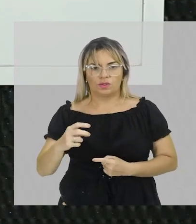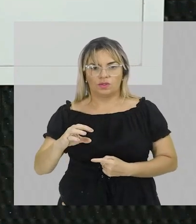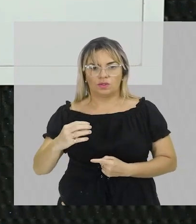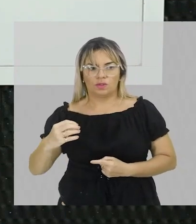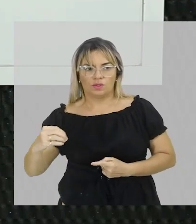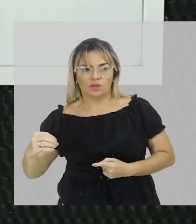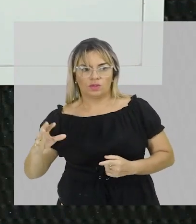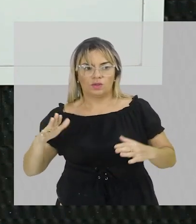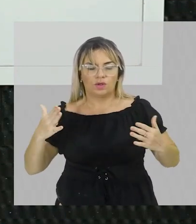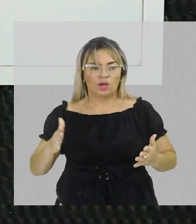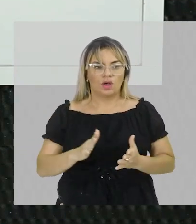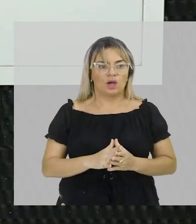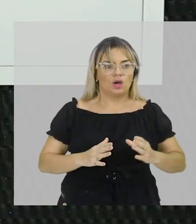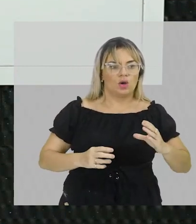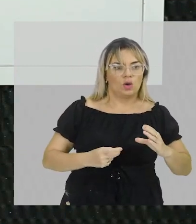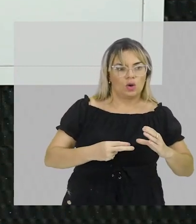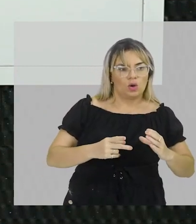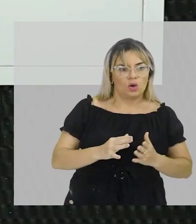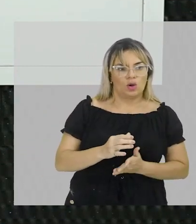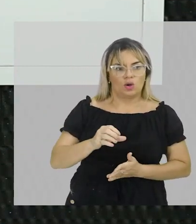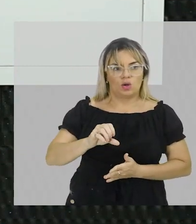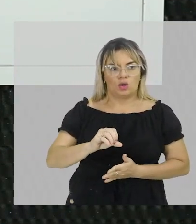quê? 900 metros.